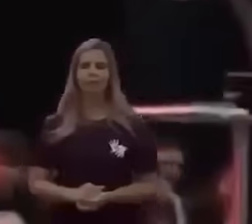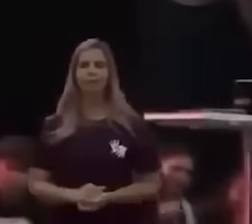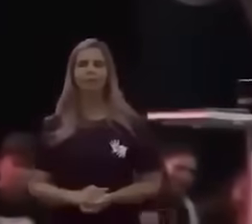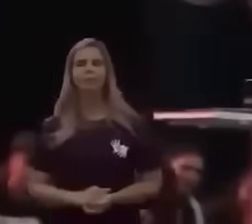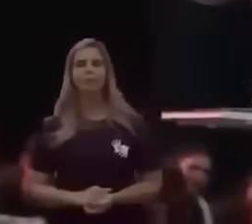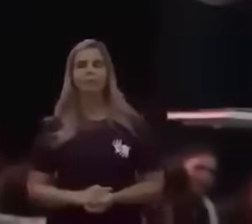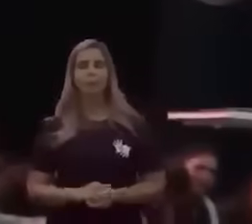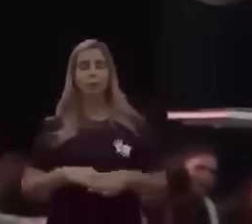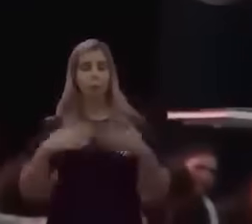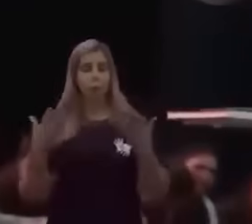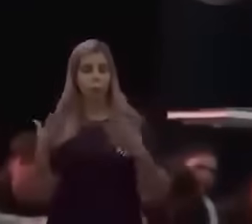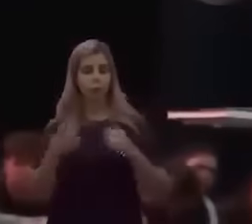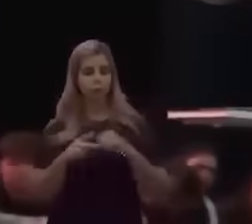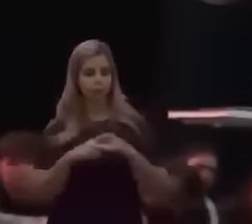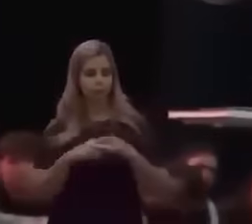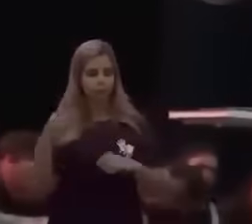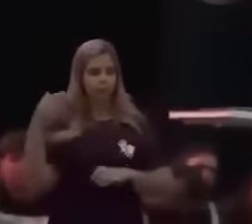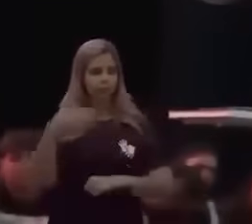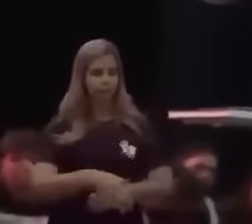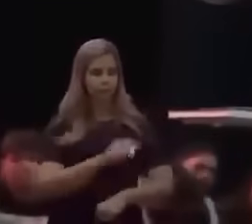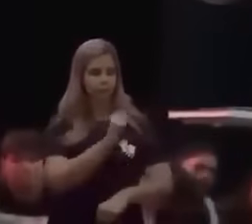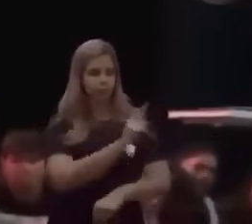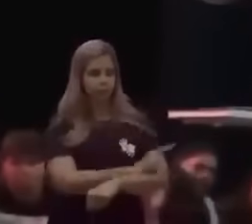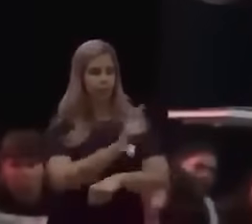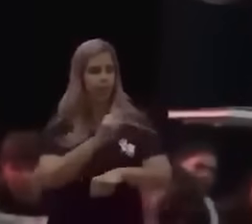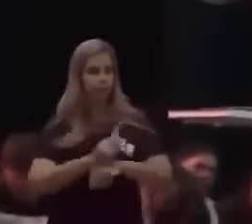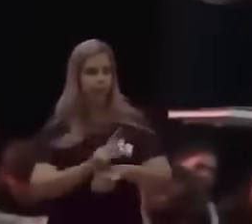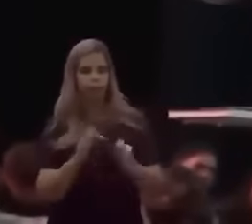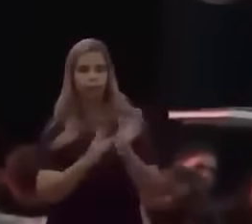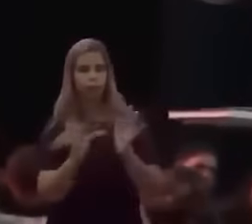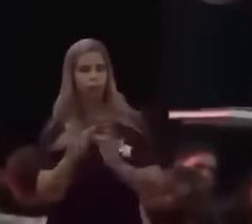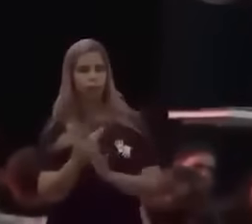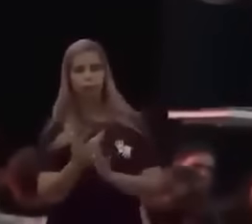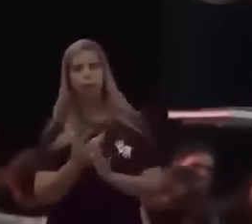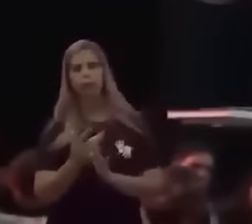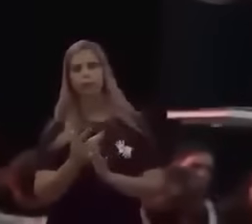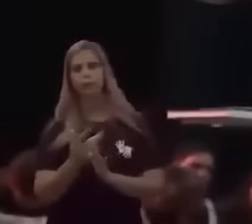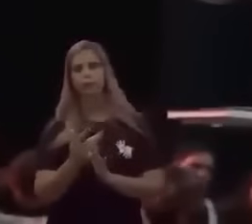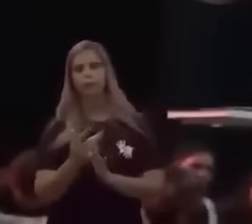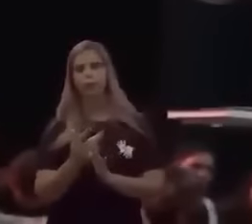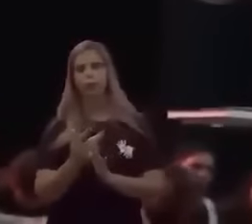na Galileia, Jesus não está lá, Jesus não está lá,